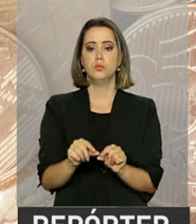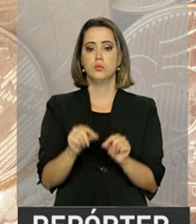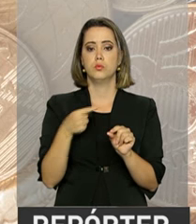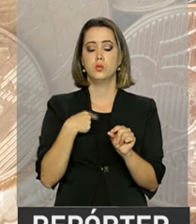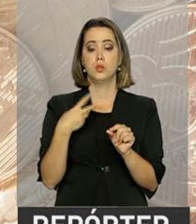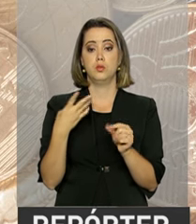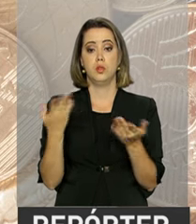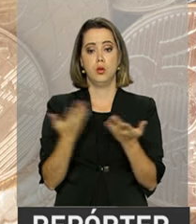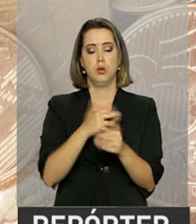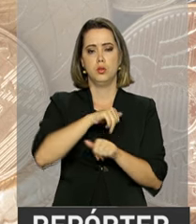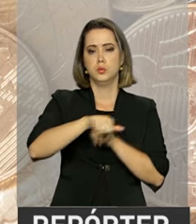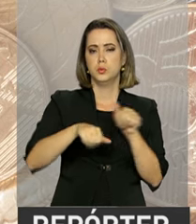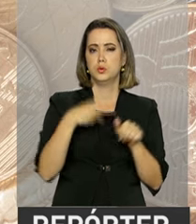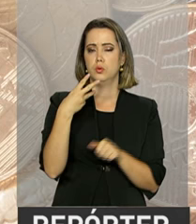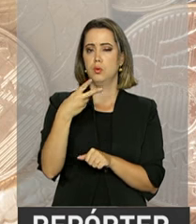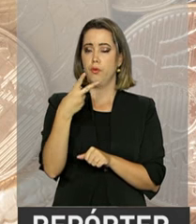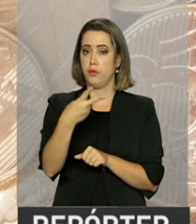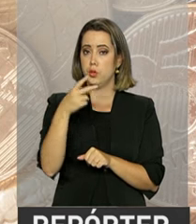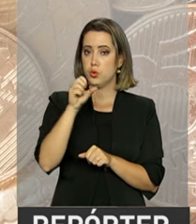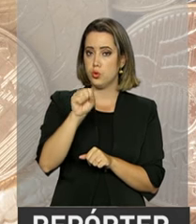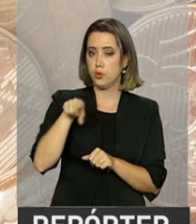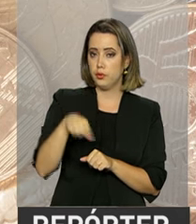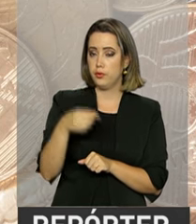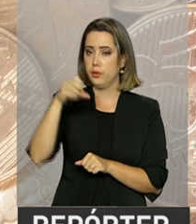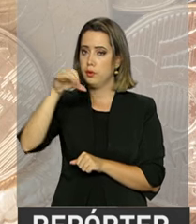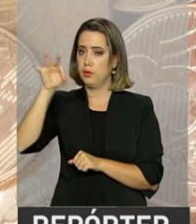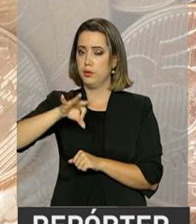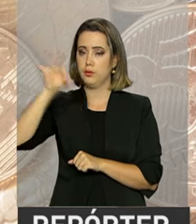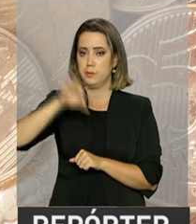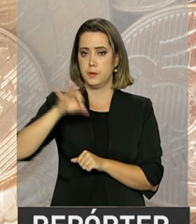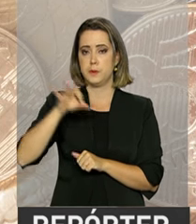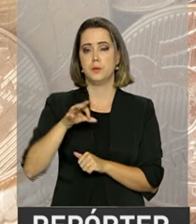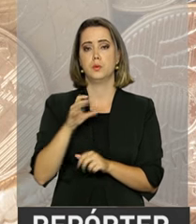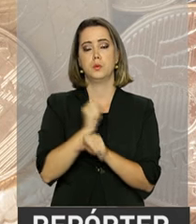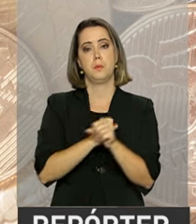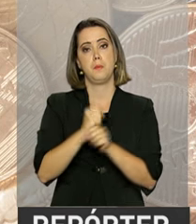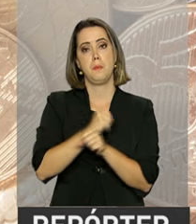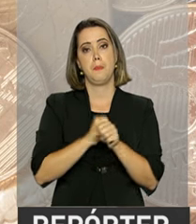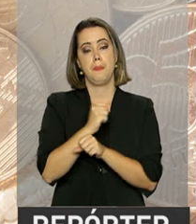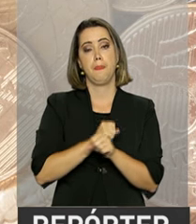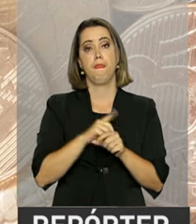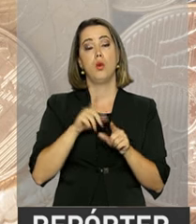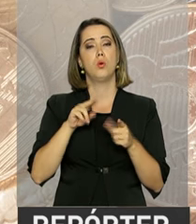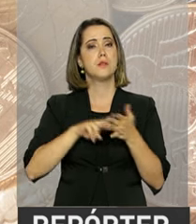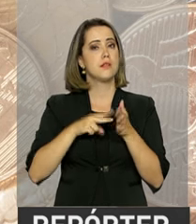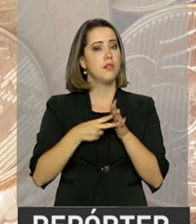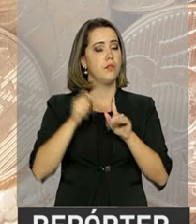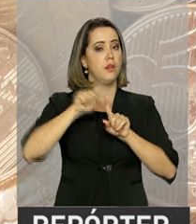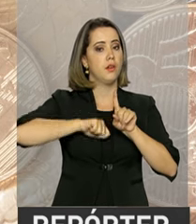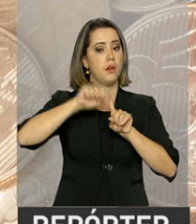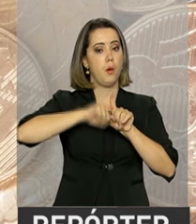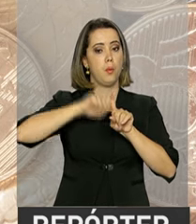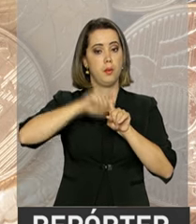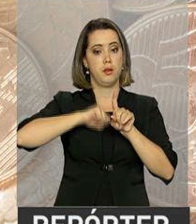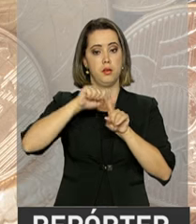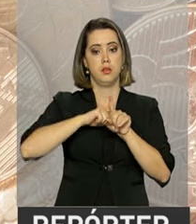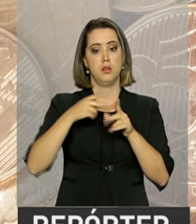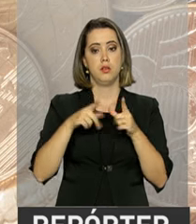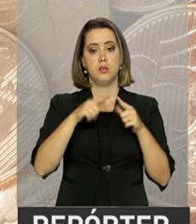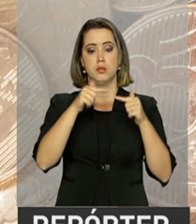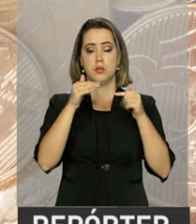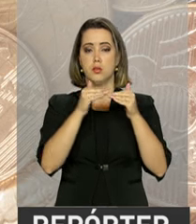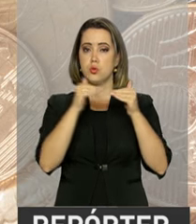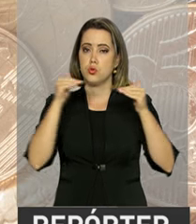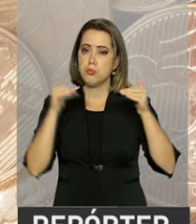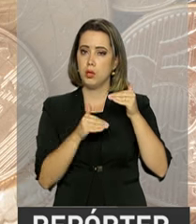32% para 28,9 por cento ao ano ao mês o percentual do consignado caiu